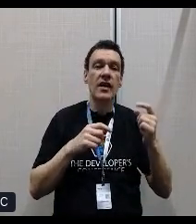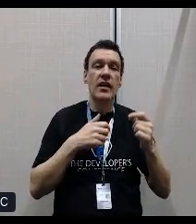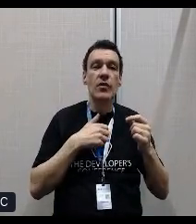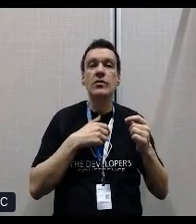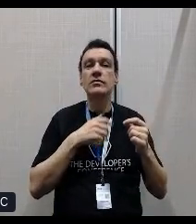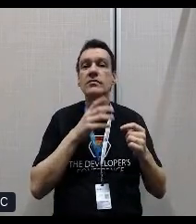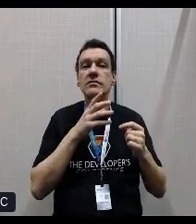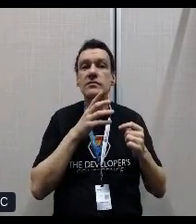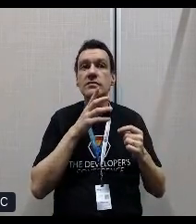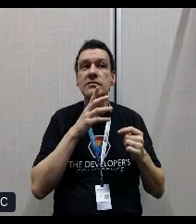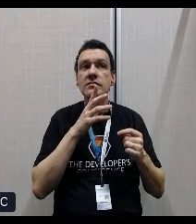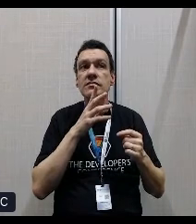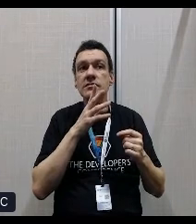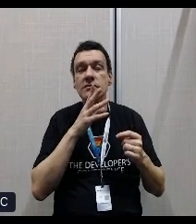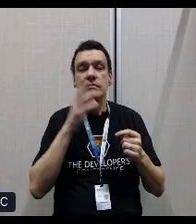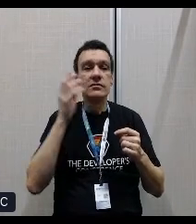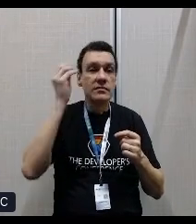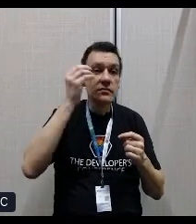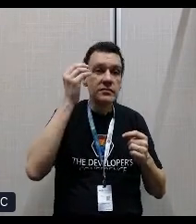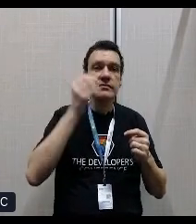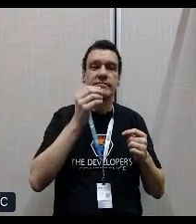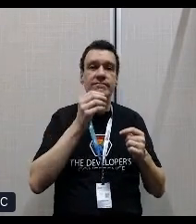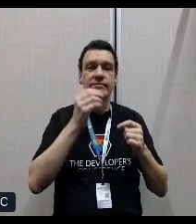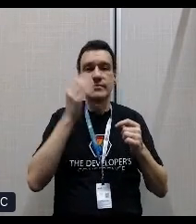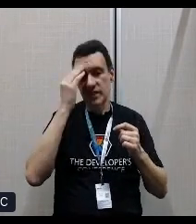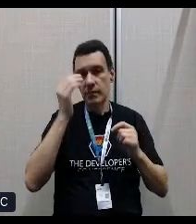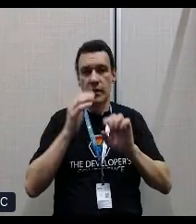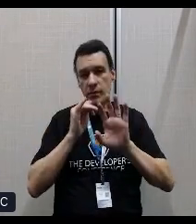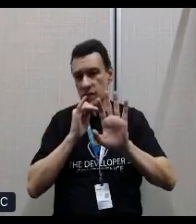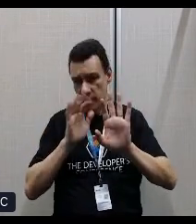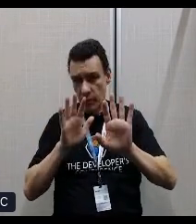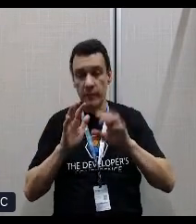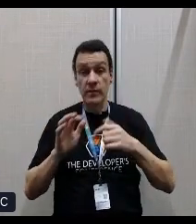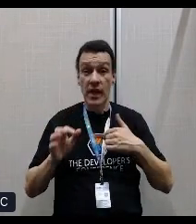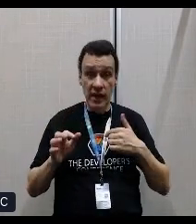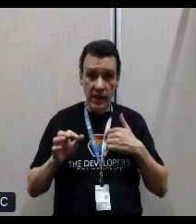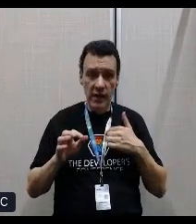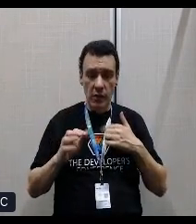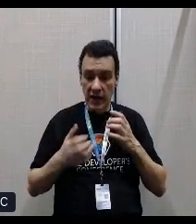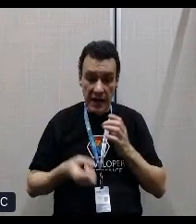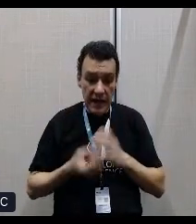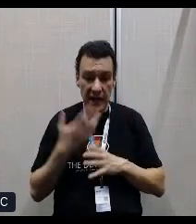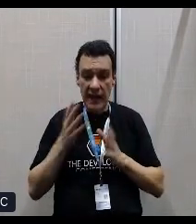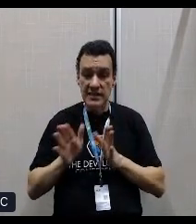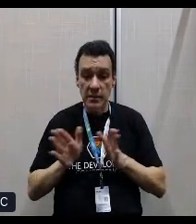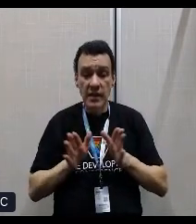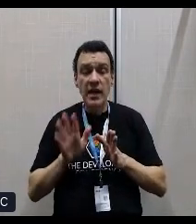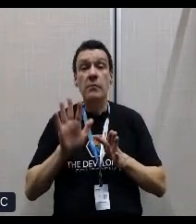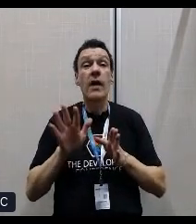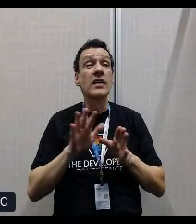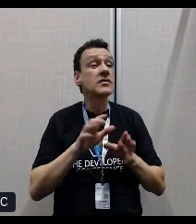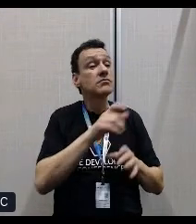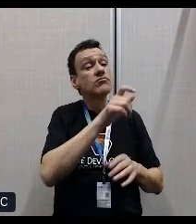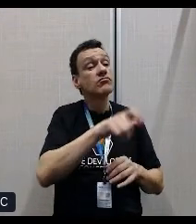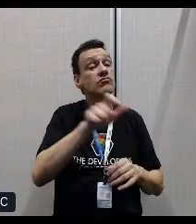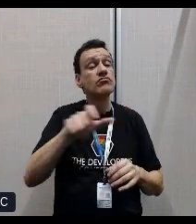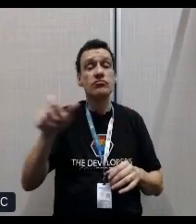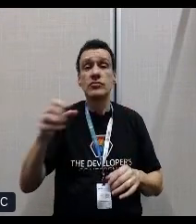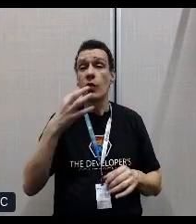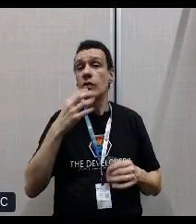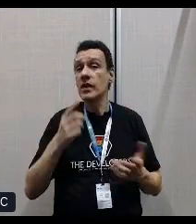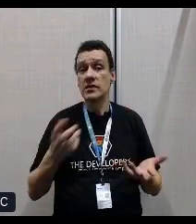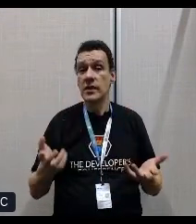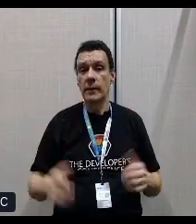falar ou produzir acessibilidade se você não para entender e escutar as pessoas. E daí eu trouxe esse recorte também